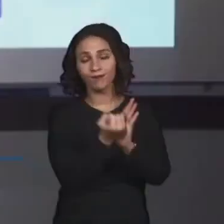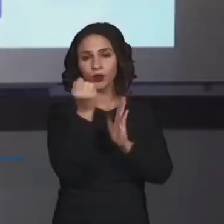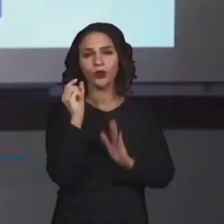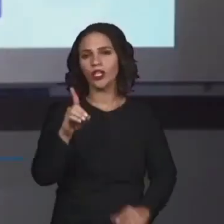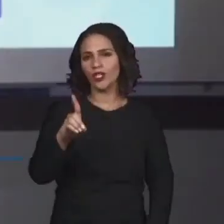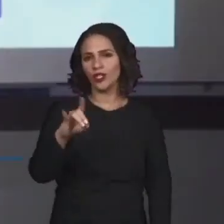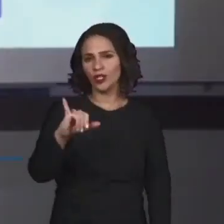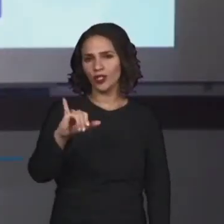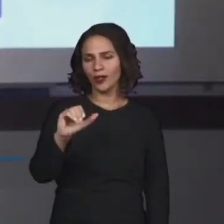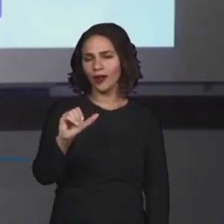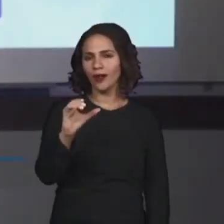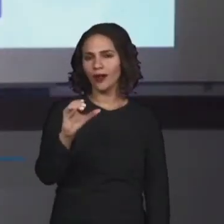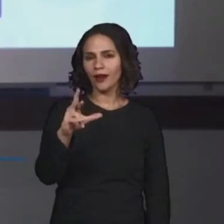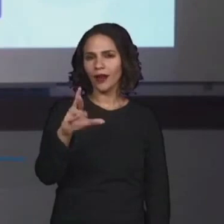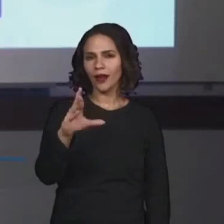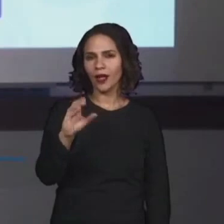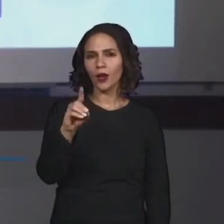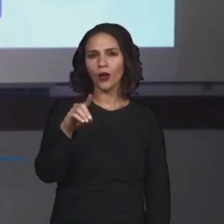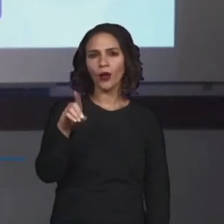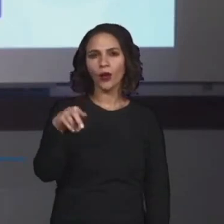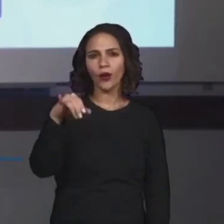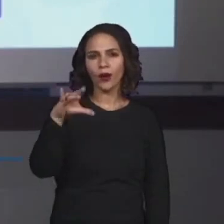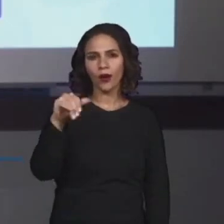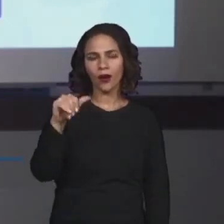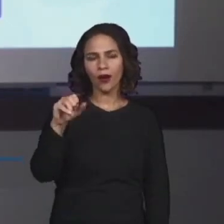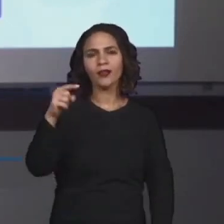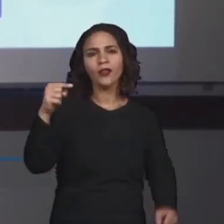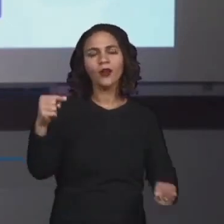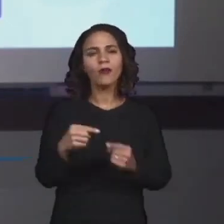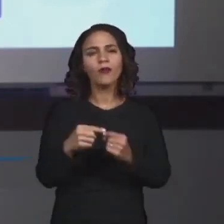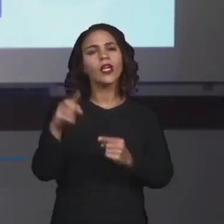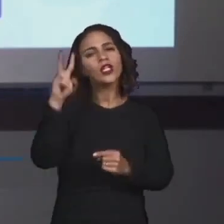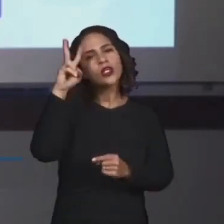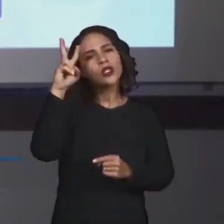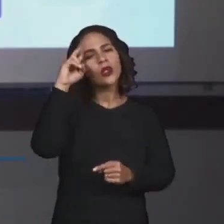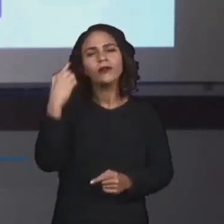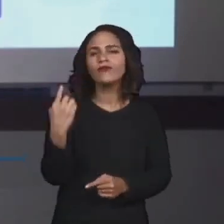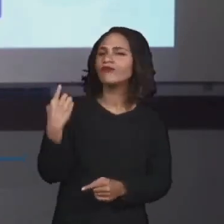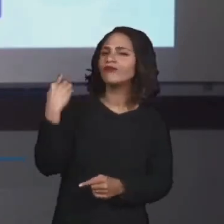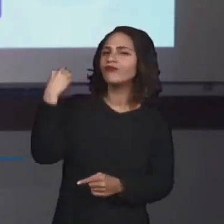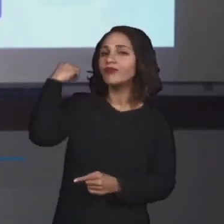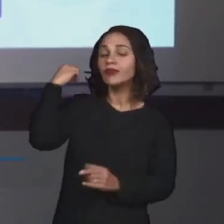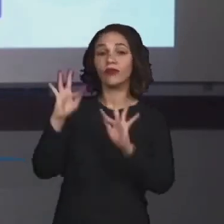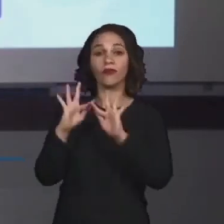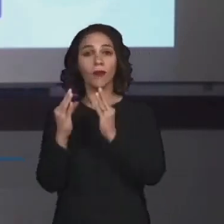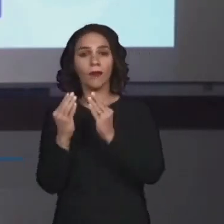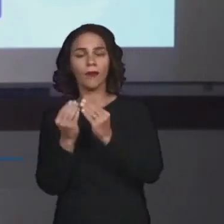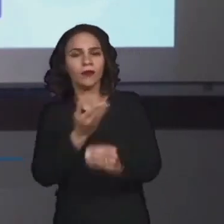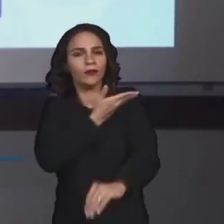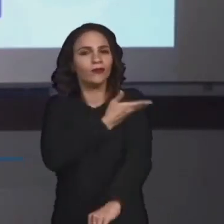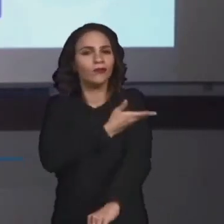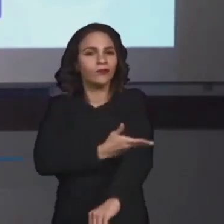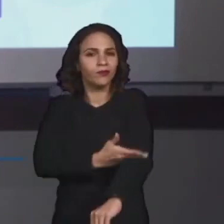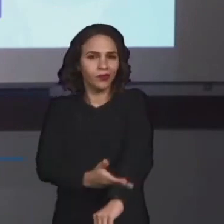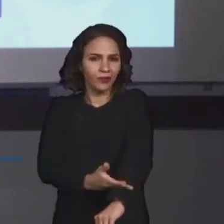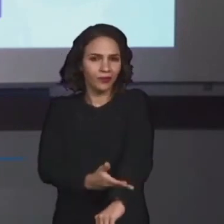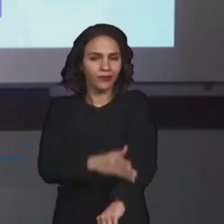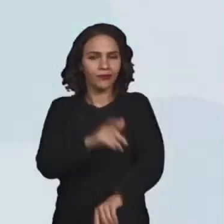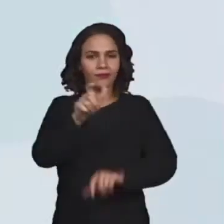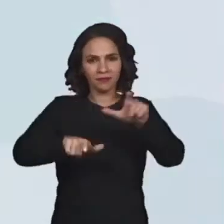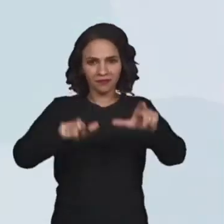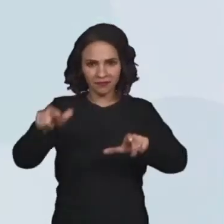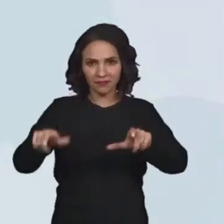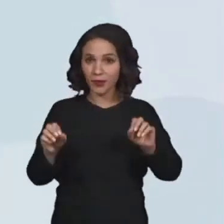diacrônicas. São as que referem-se à história da pessoa, da família da pessoa, os costumes dessa pessoa.